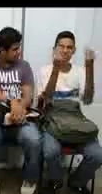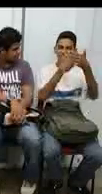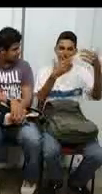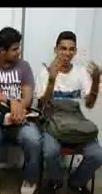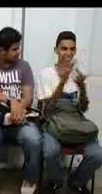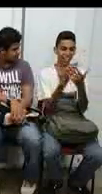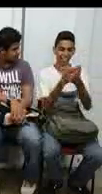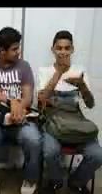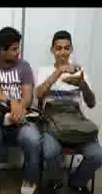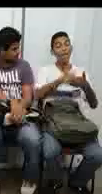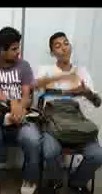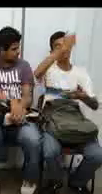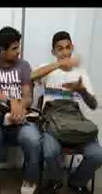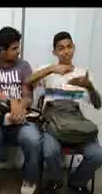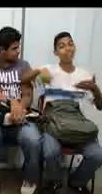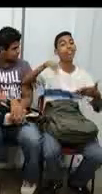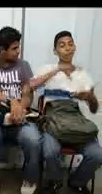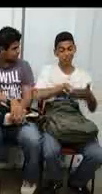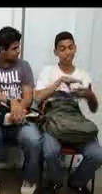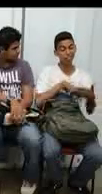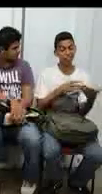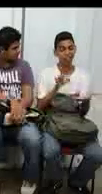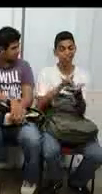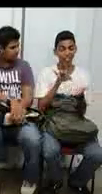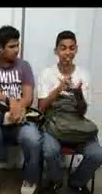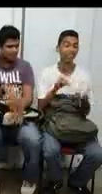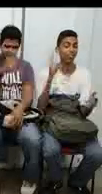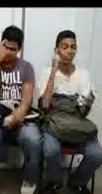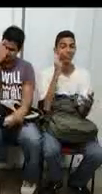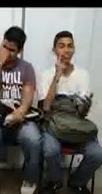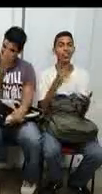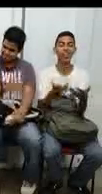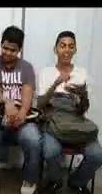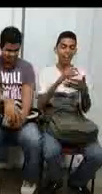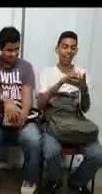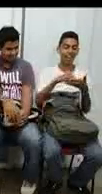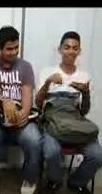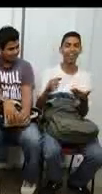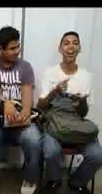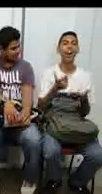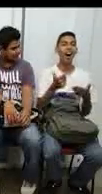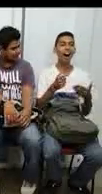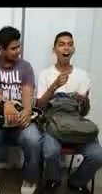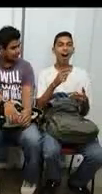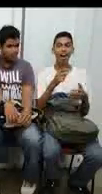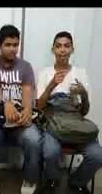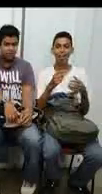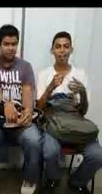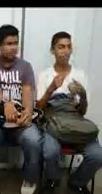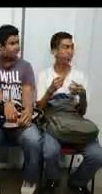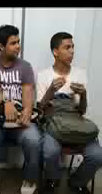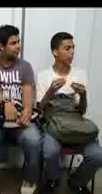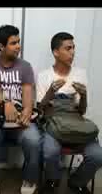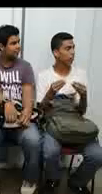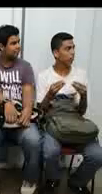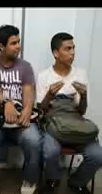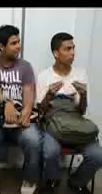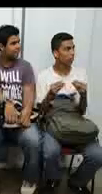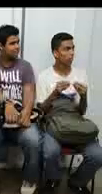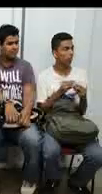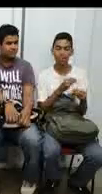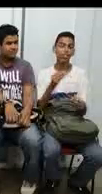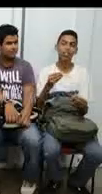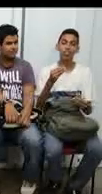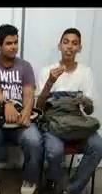fiquei pasmo, como a gente aprendeu coisas, como me ajudou no português. Paulo em sala de aula falando